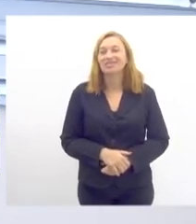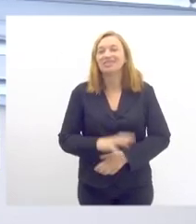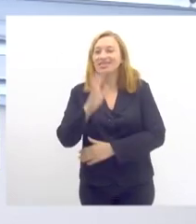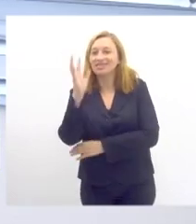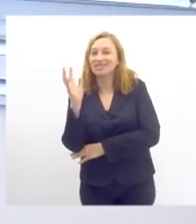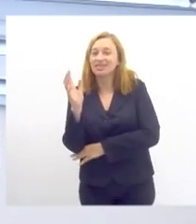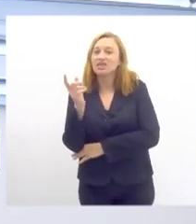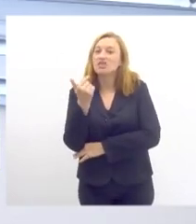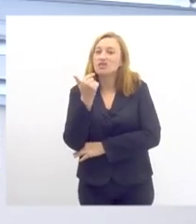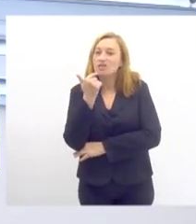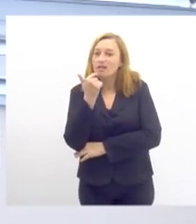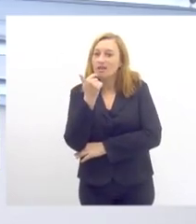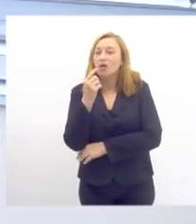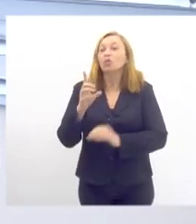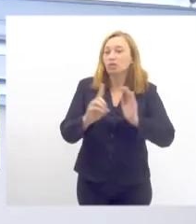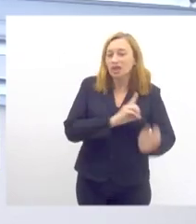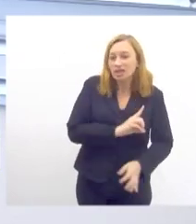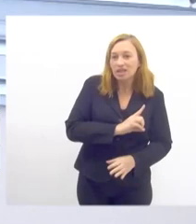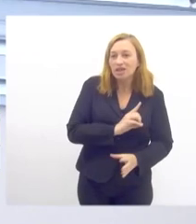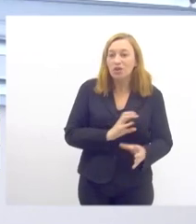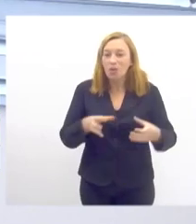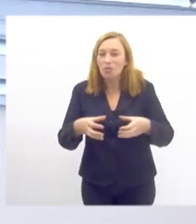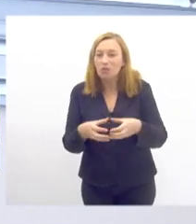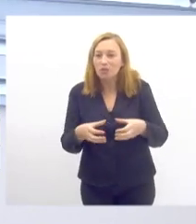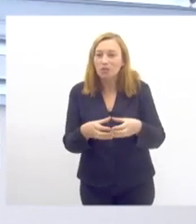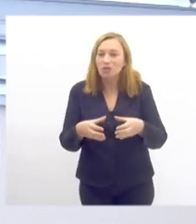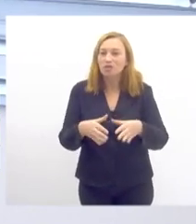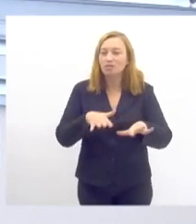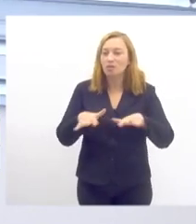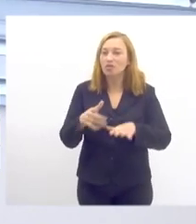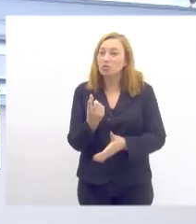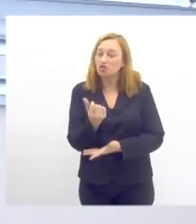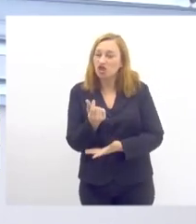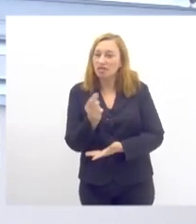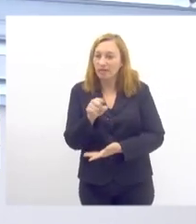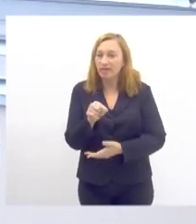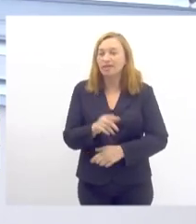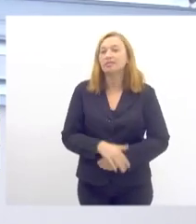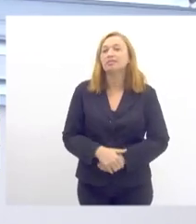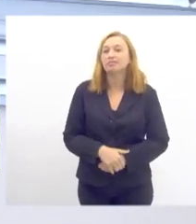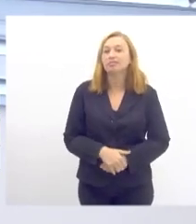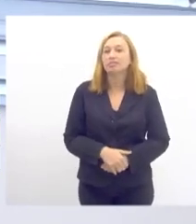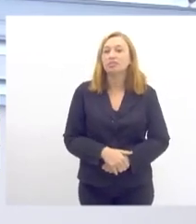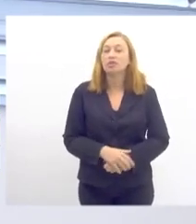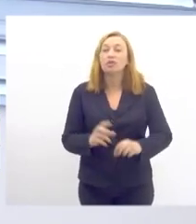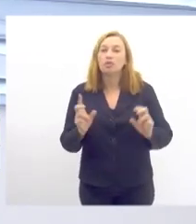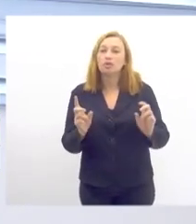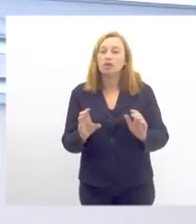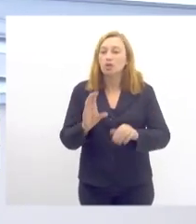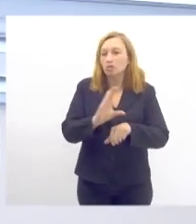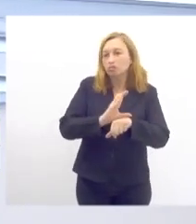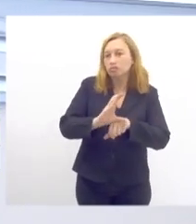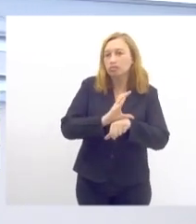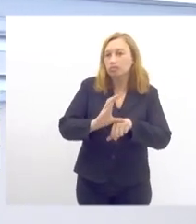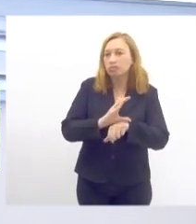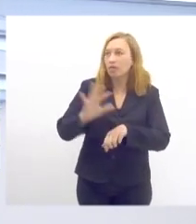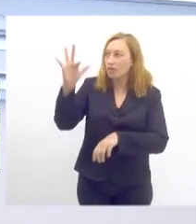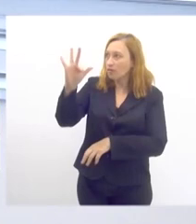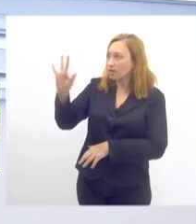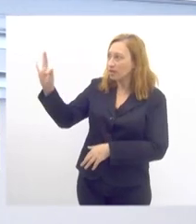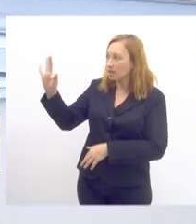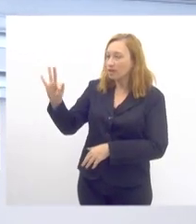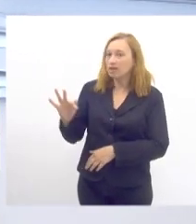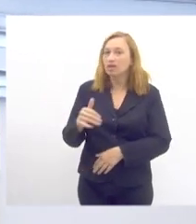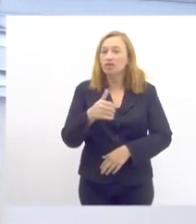Detran como um órgão movido por taxas, né, tem a questão da Constituição Federal, no